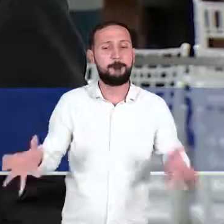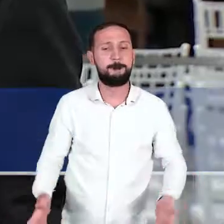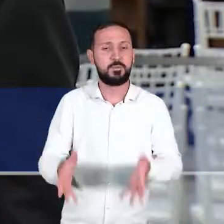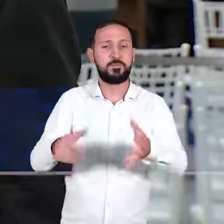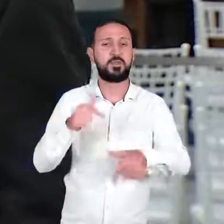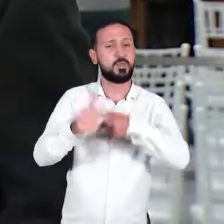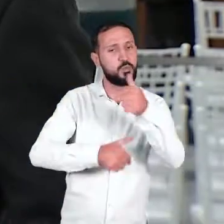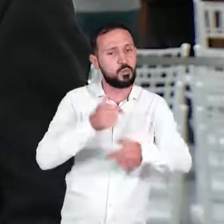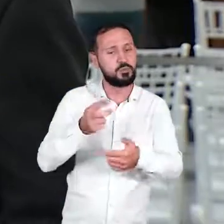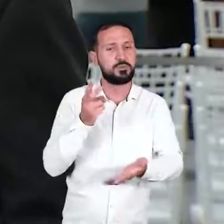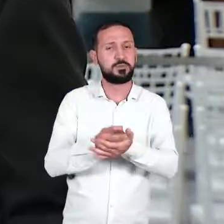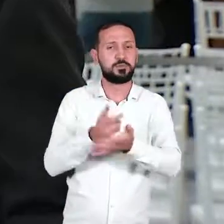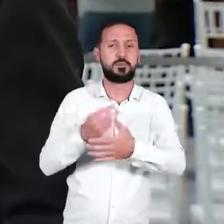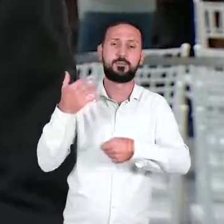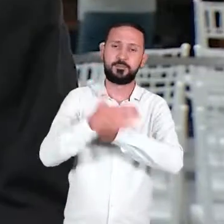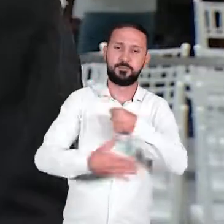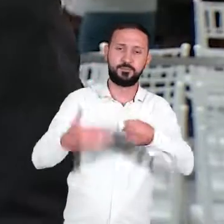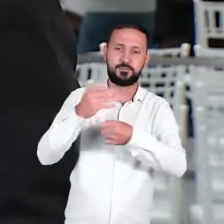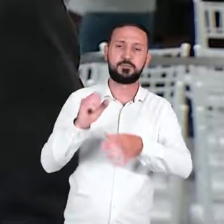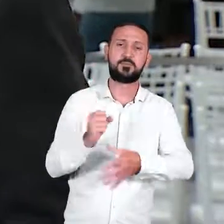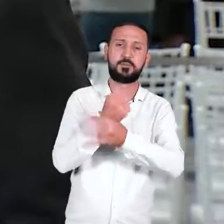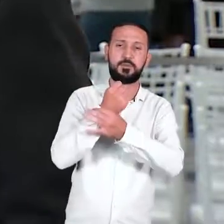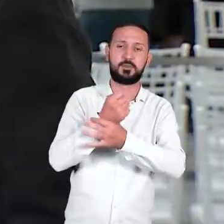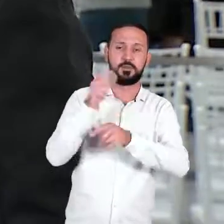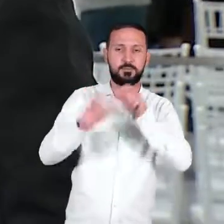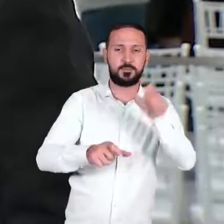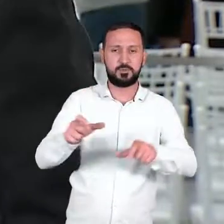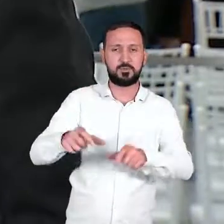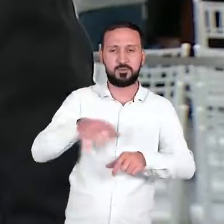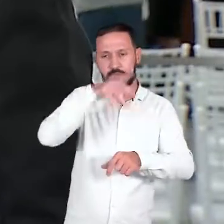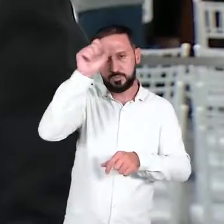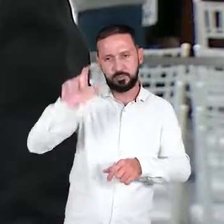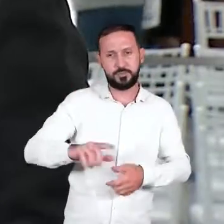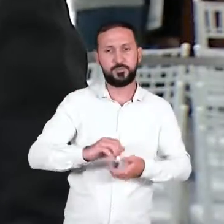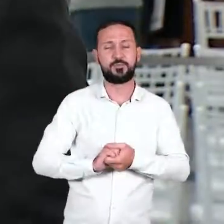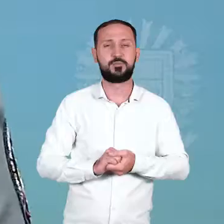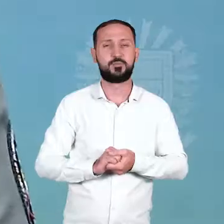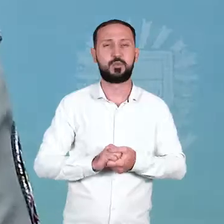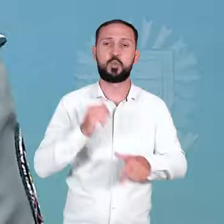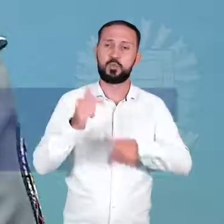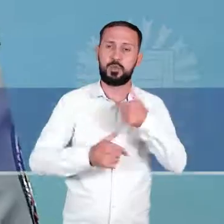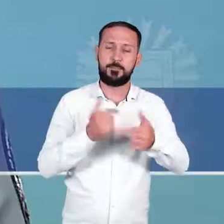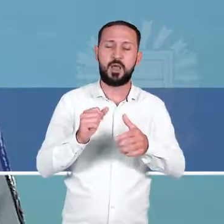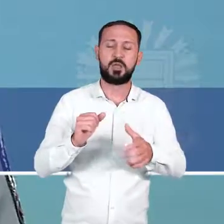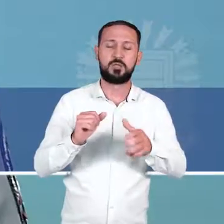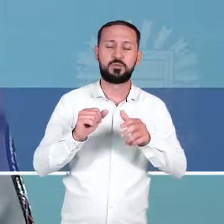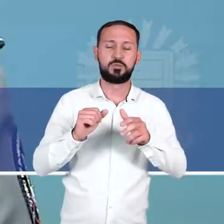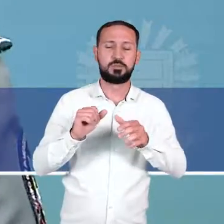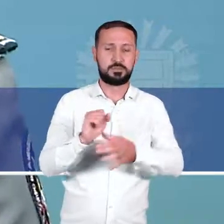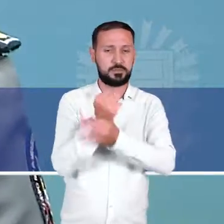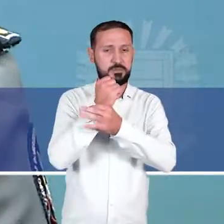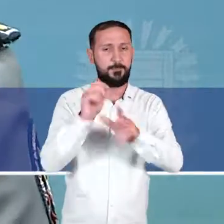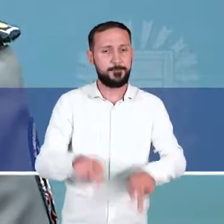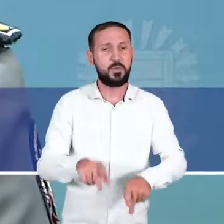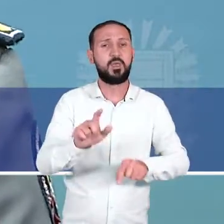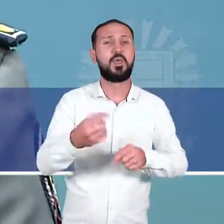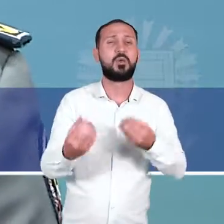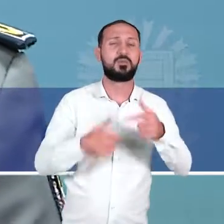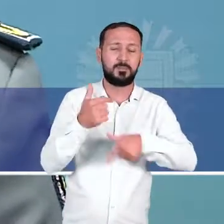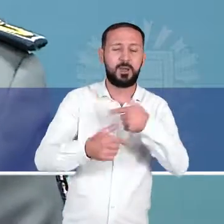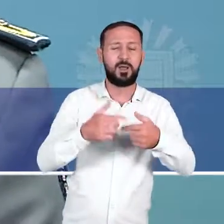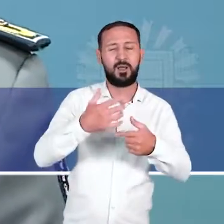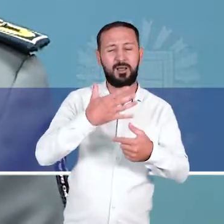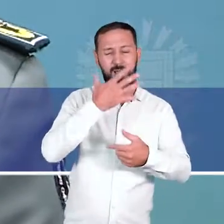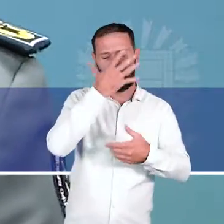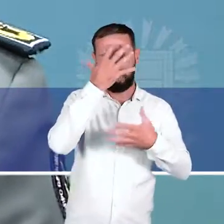para que continuem trabalhando na proteção e segurança dos cidadãos sul-mato-grossenses. O trabalho das forças de segurança pública é um trabalho